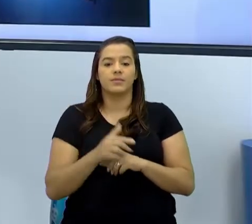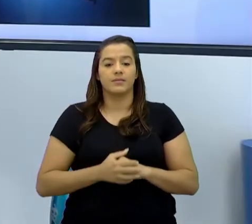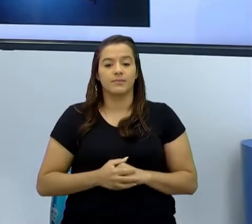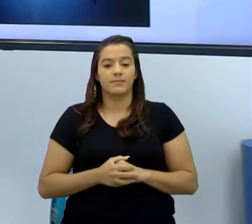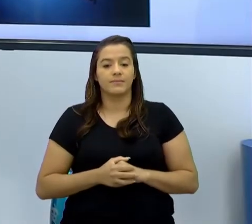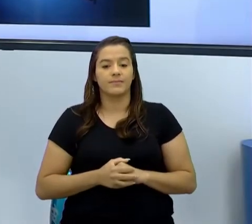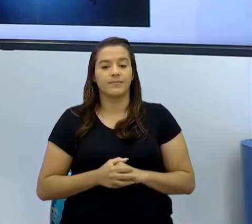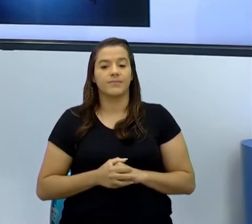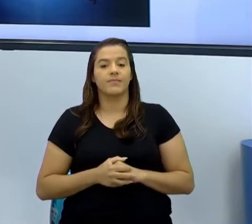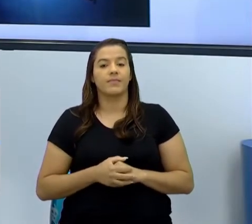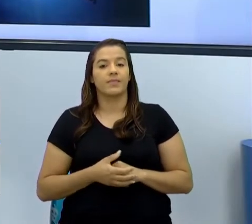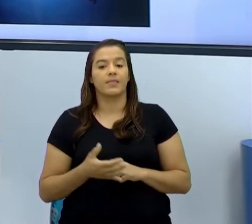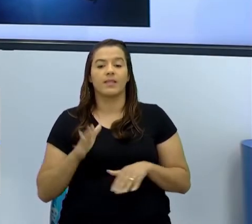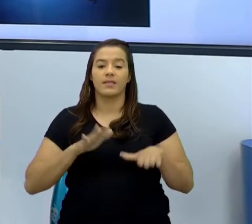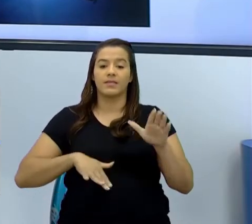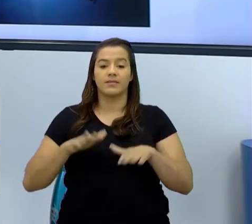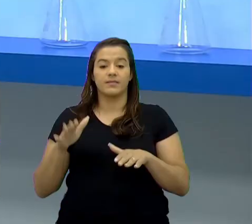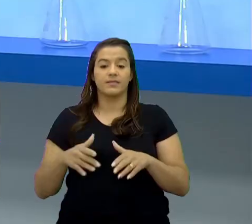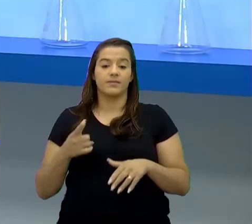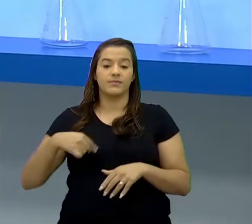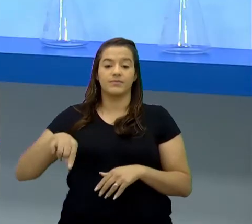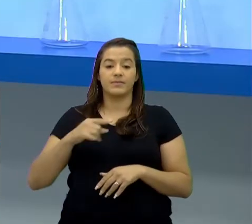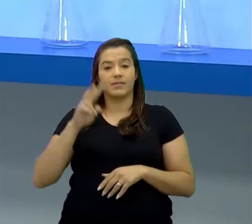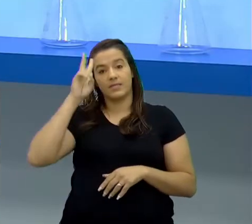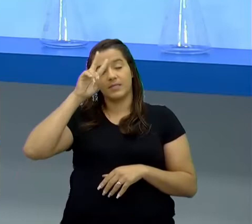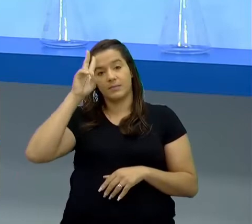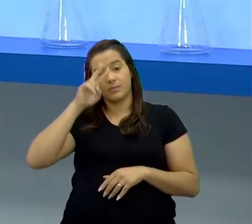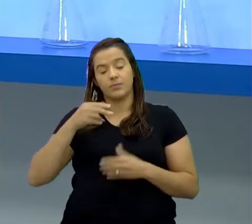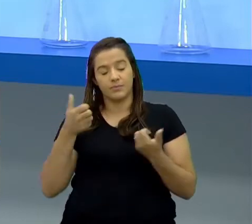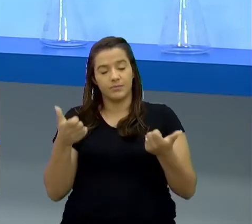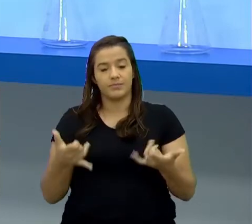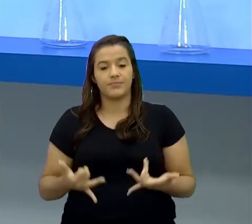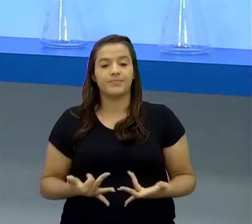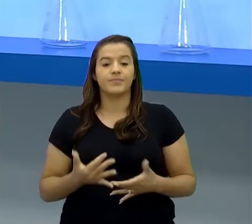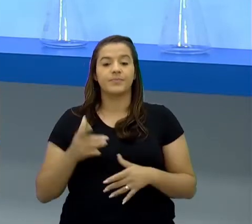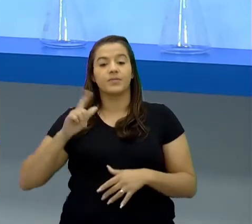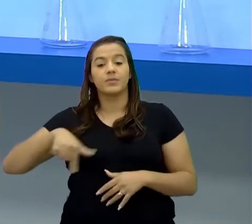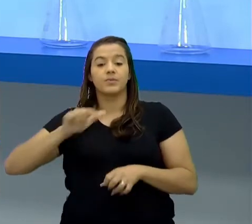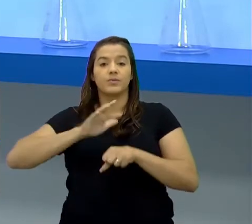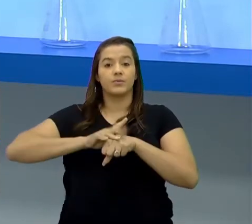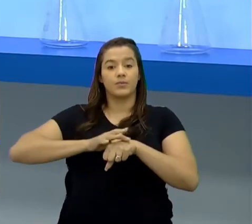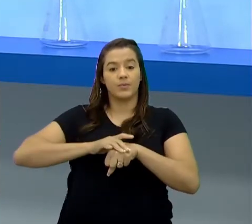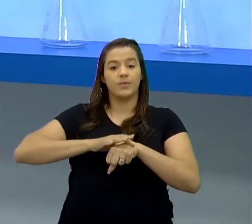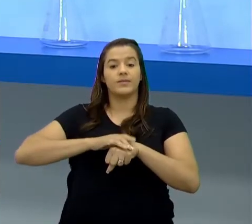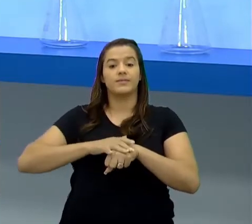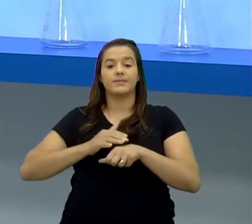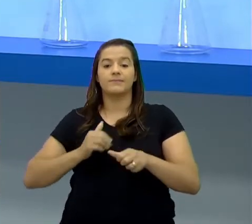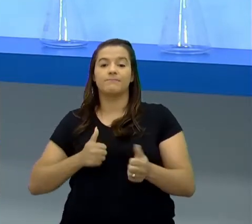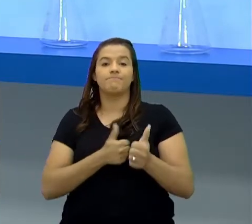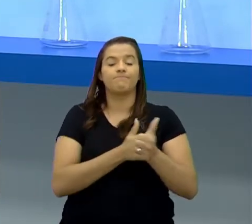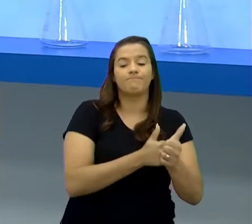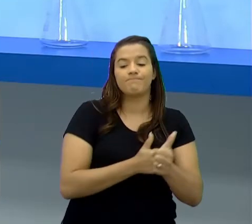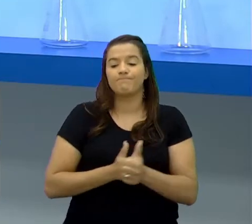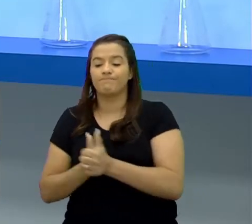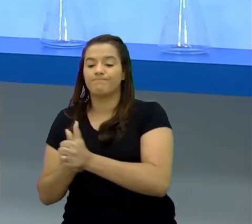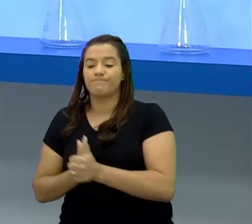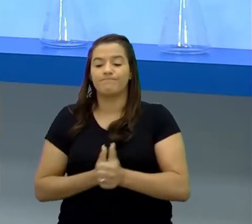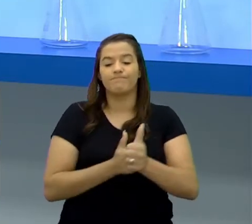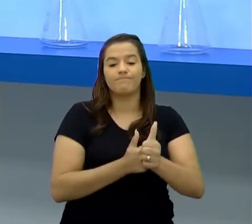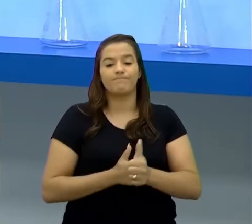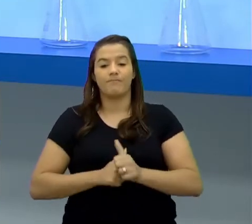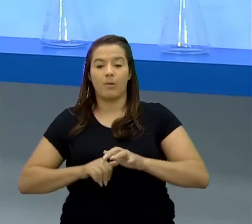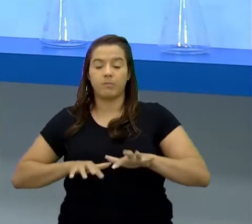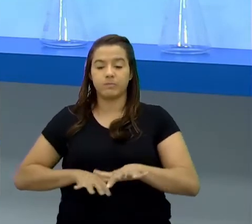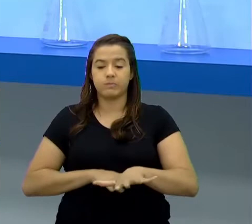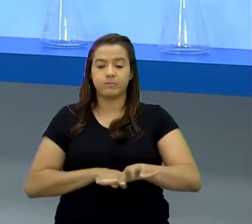neles, assim, acho muito... Ai, você recordou isso, interessante, que quando um está doente, eles ficam empurrando o outro, levando a